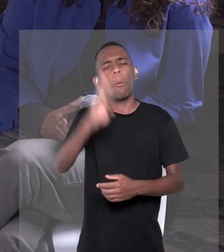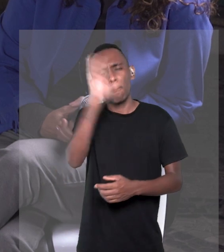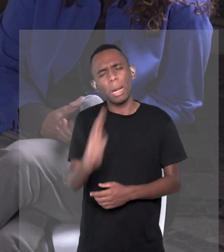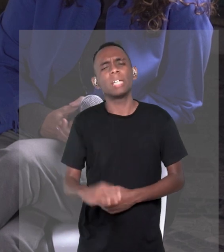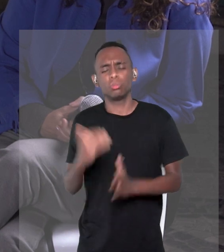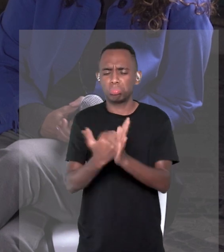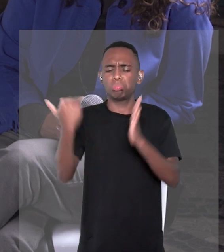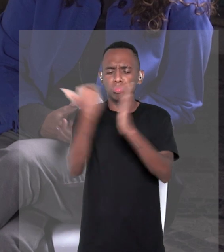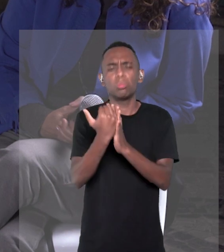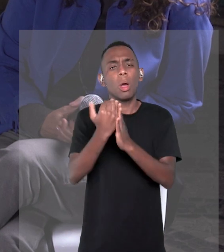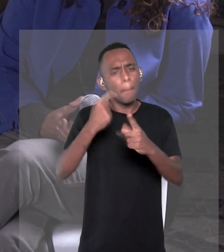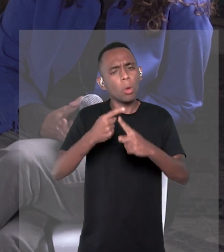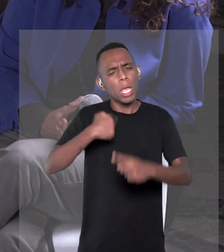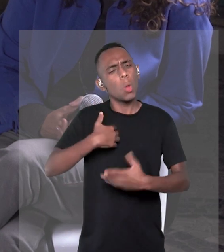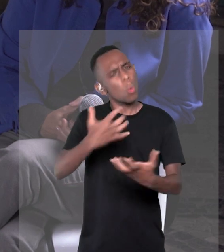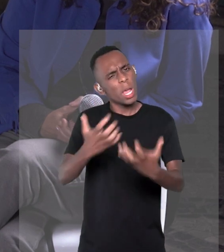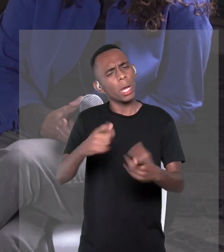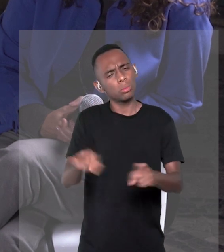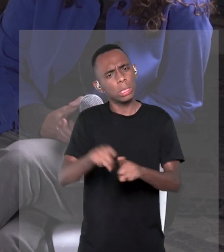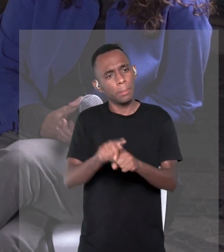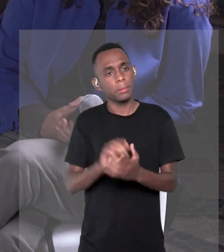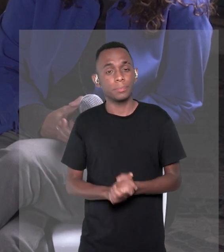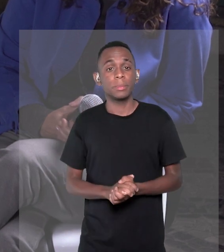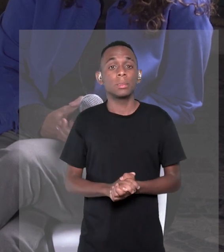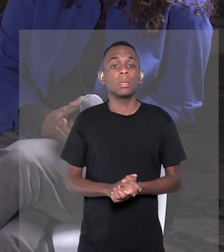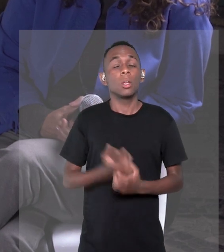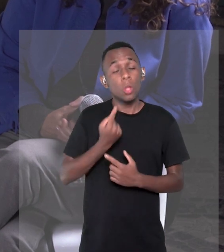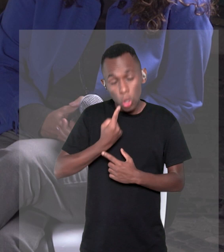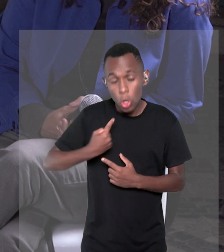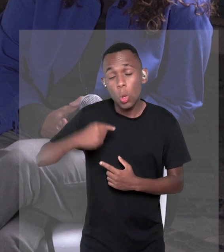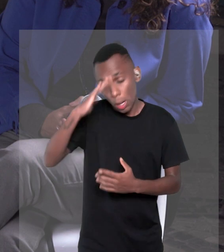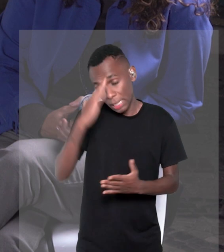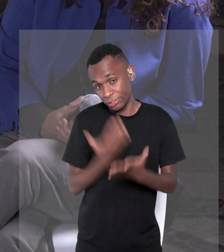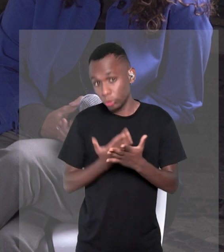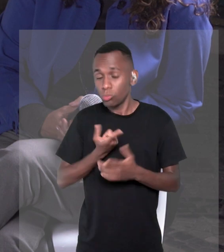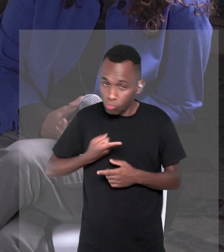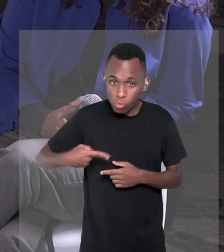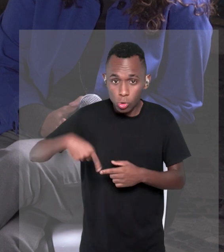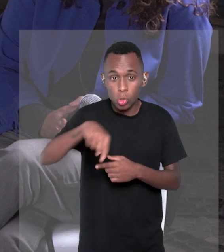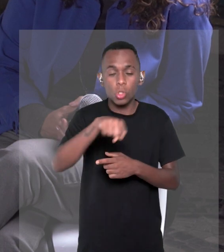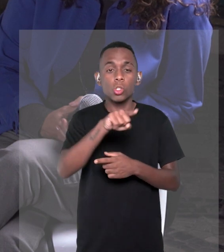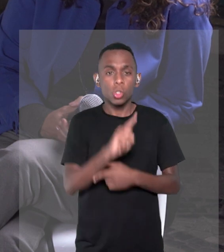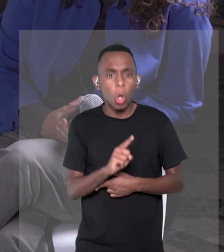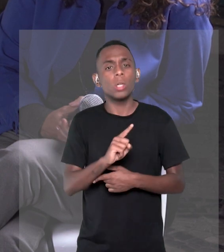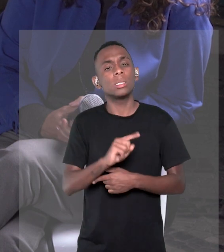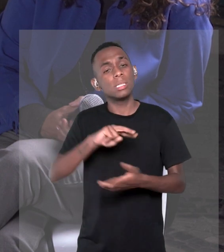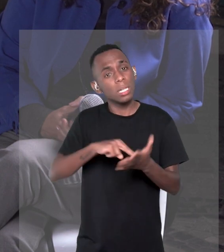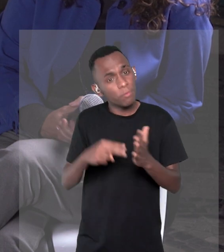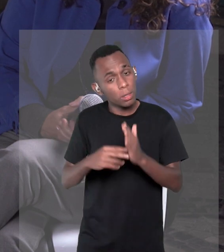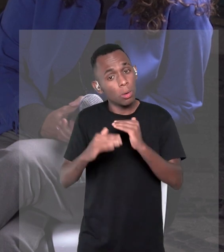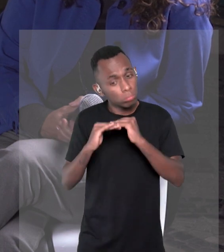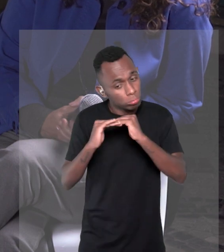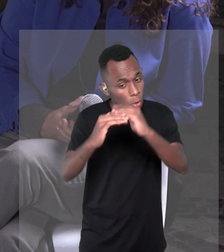repetir, o Brasil vai dar certo porque eu quero, eu acho que nós temos aí